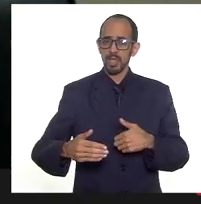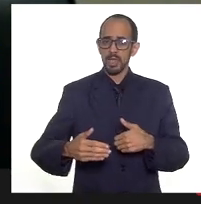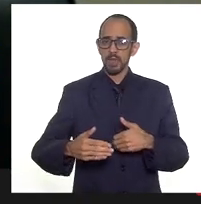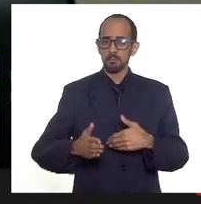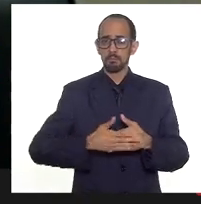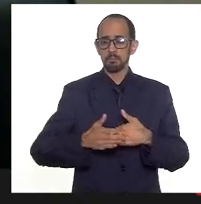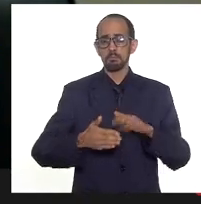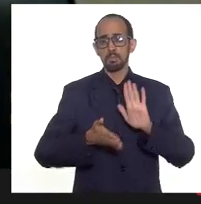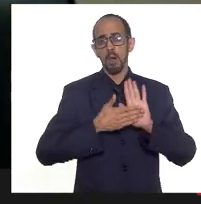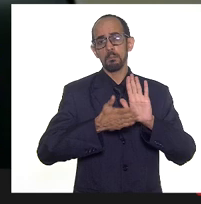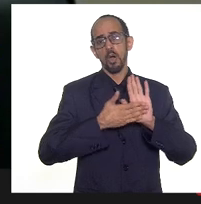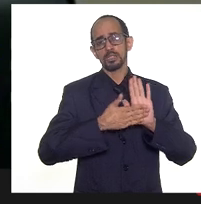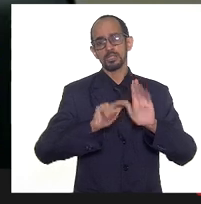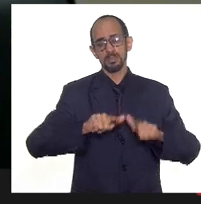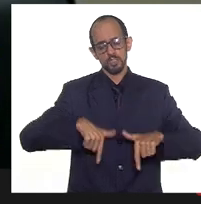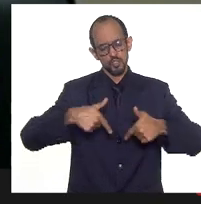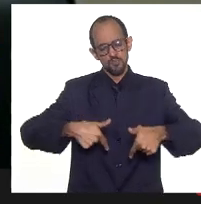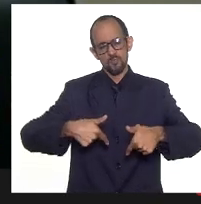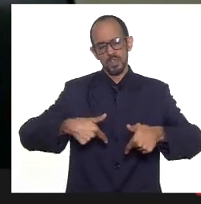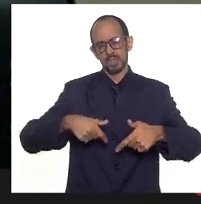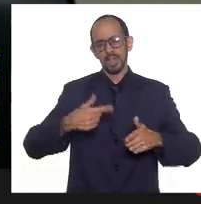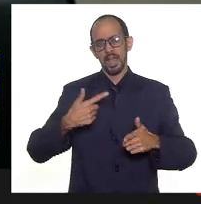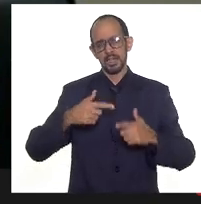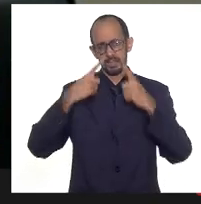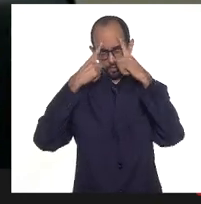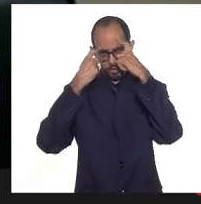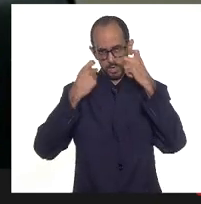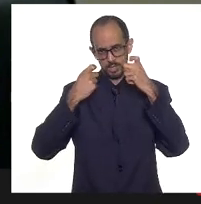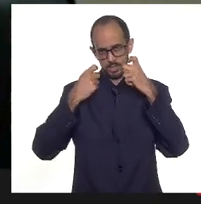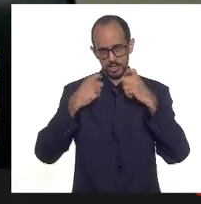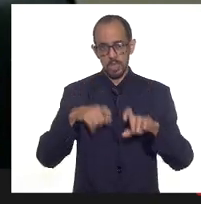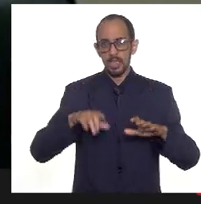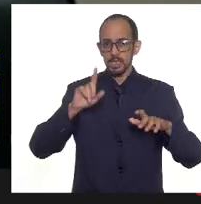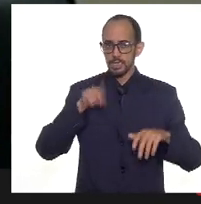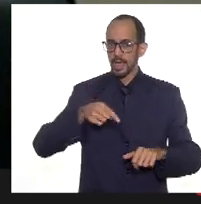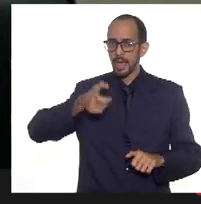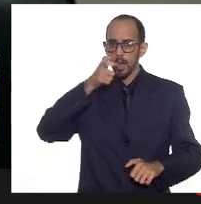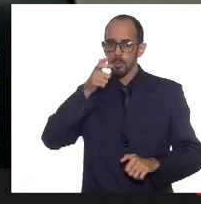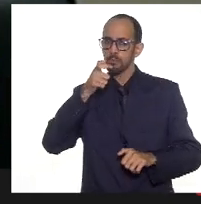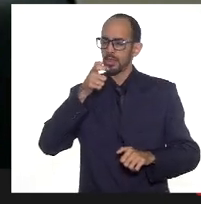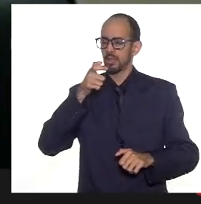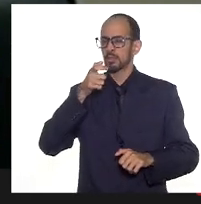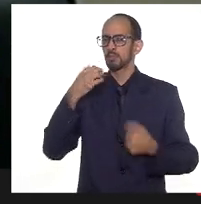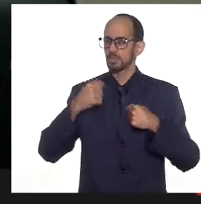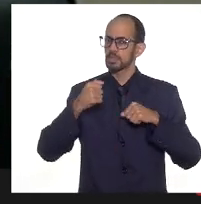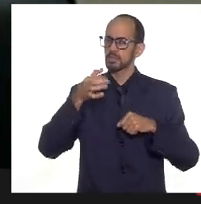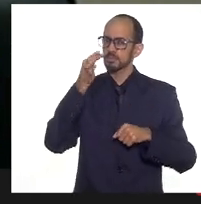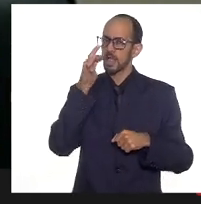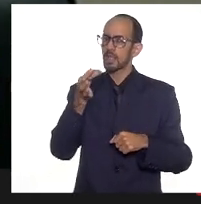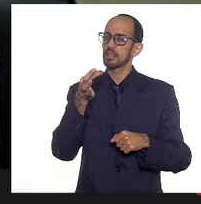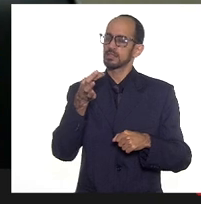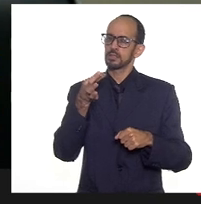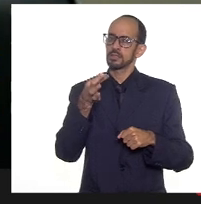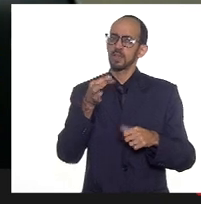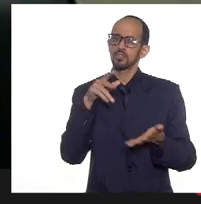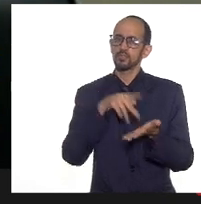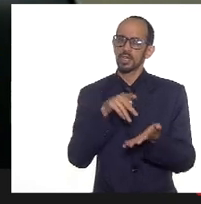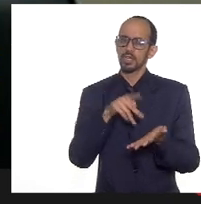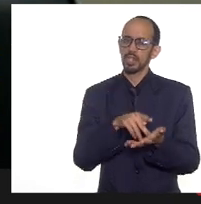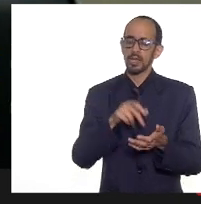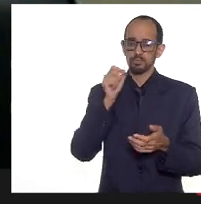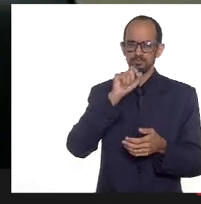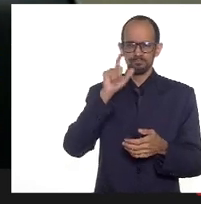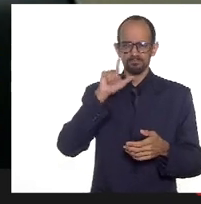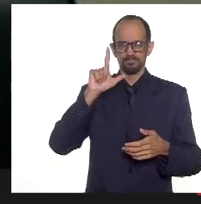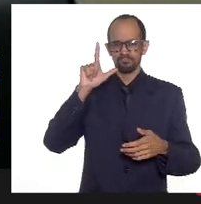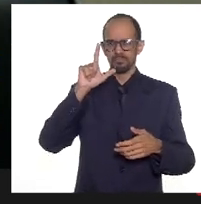também, né, nos parece um alerta estar atento, né, a posição daqueles que